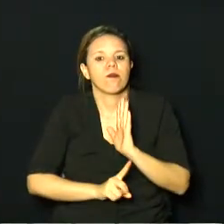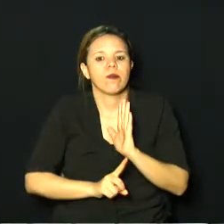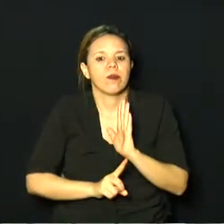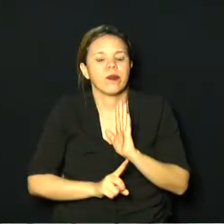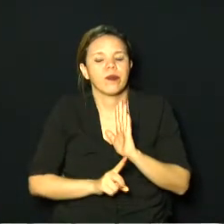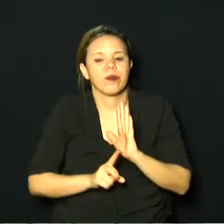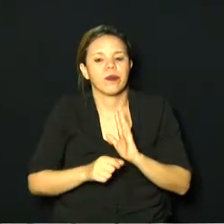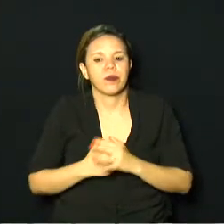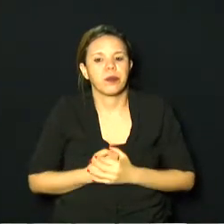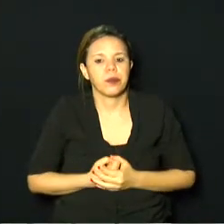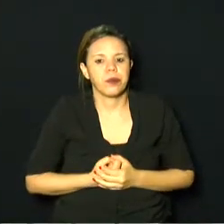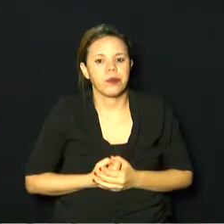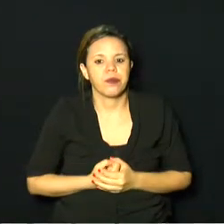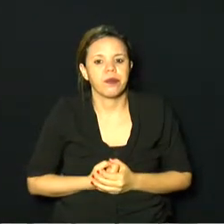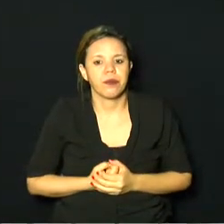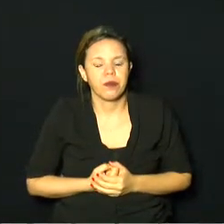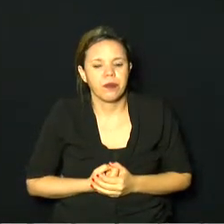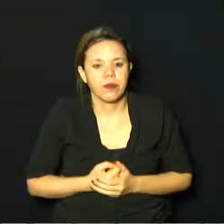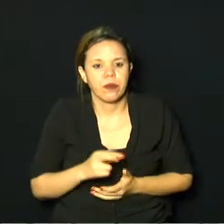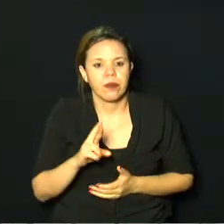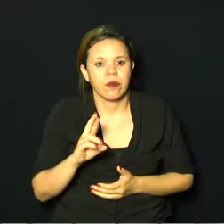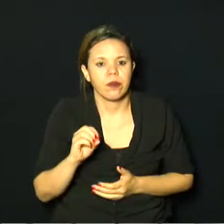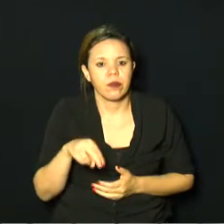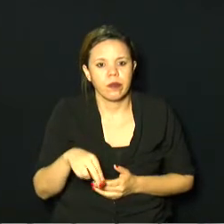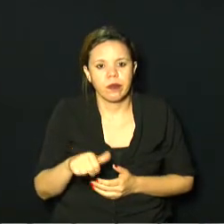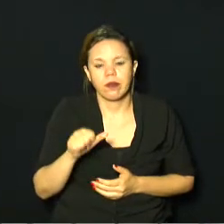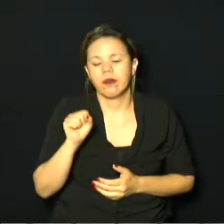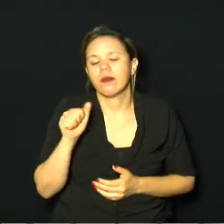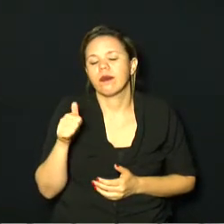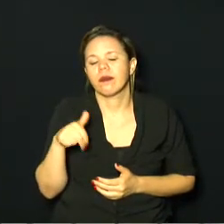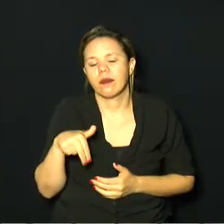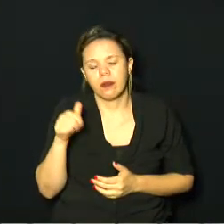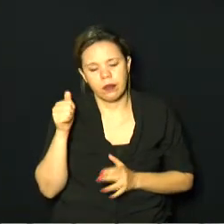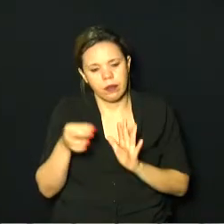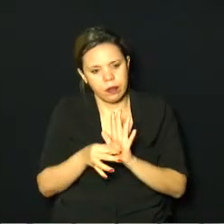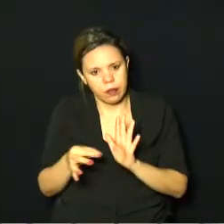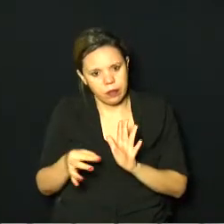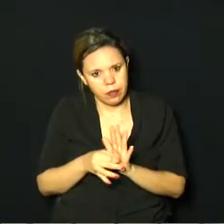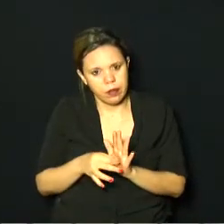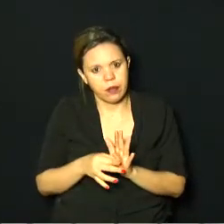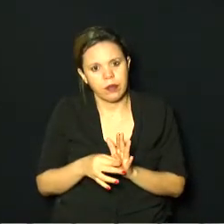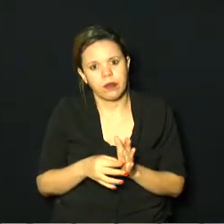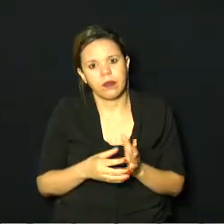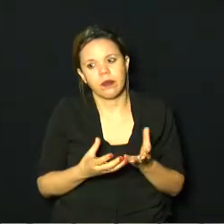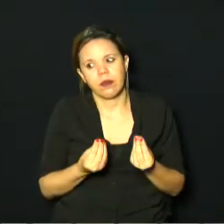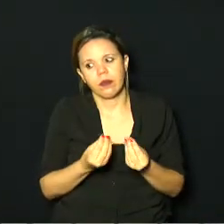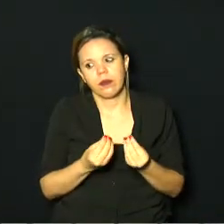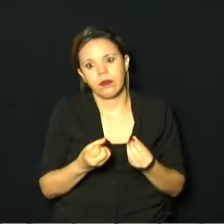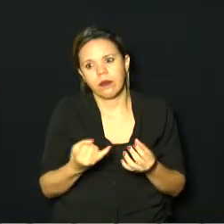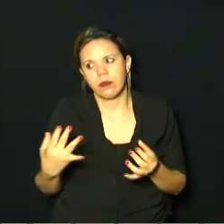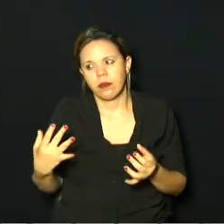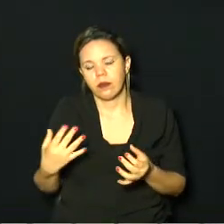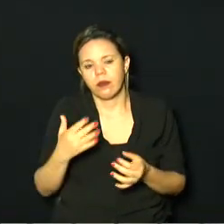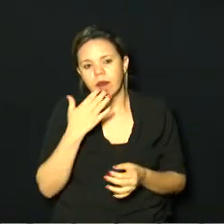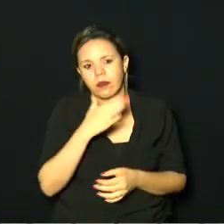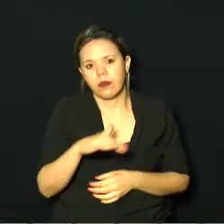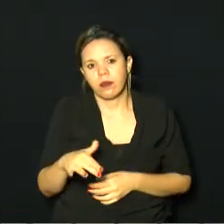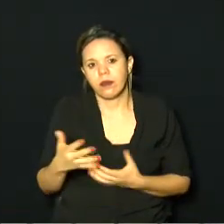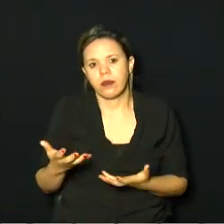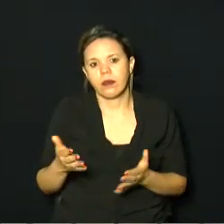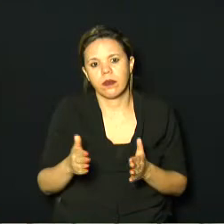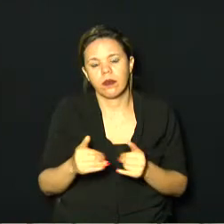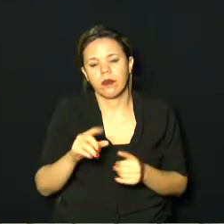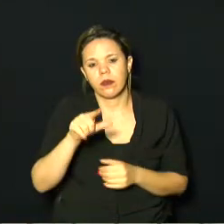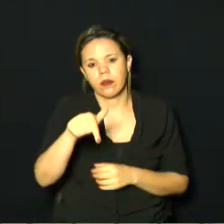como a Rosana aí manifestou, com esse número de crianças. Eu queria pedir para